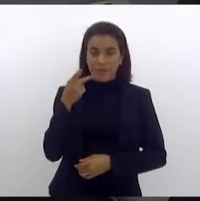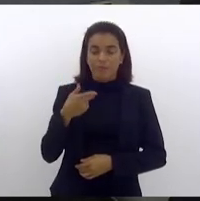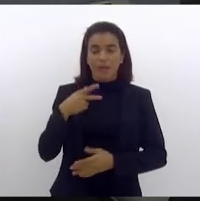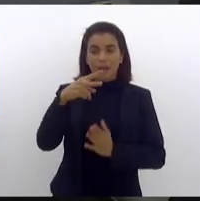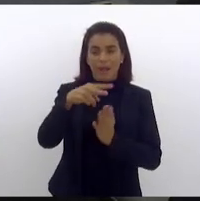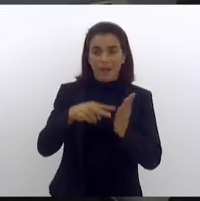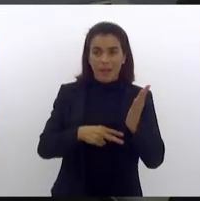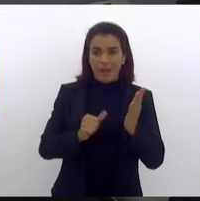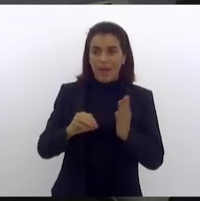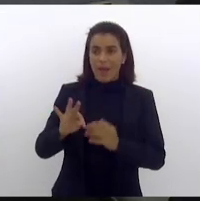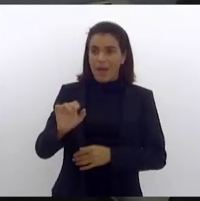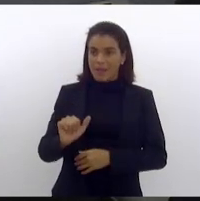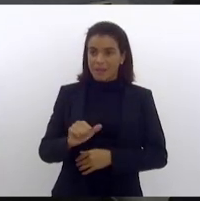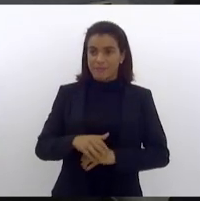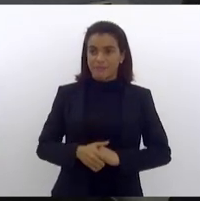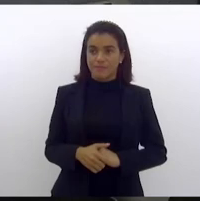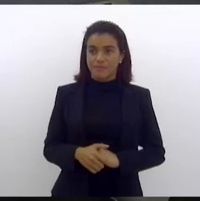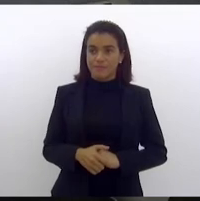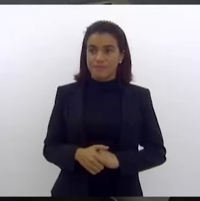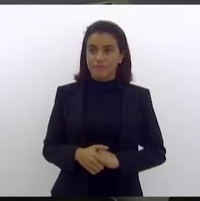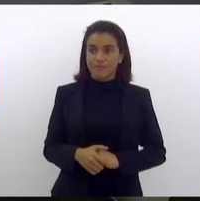a leitura da ata da sessão